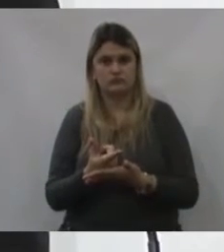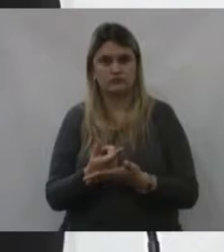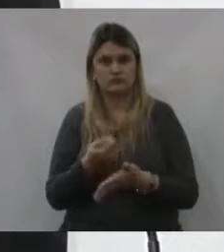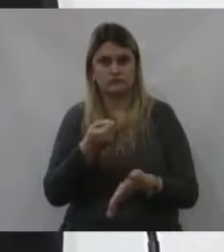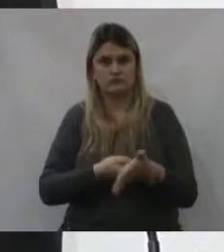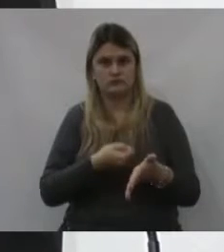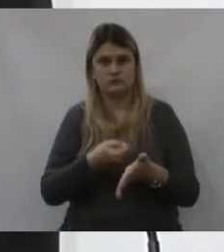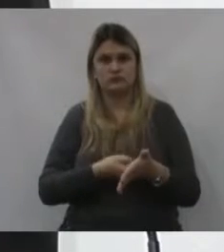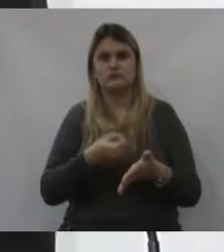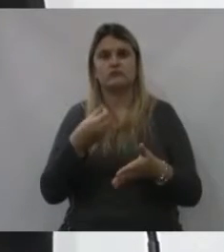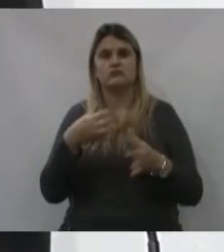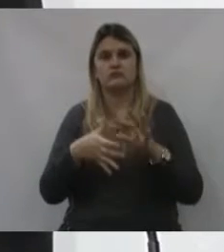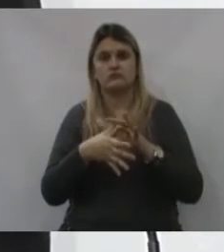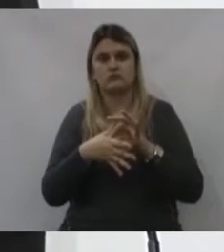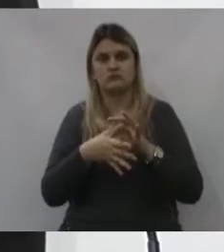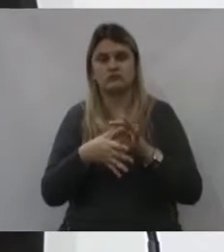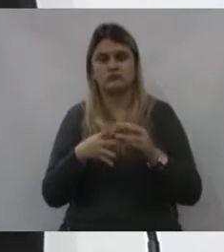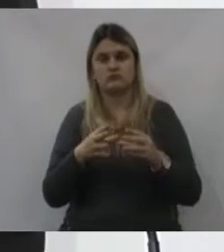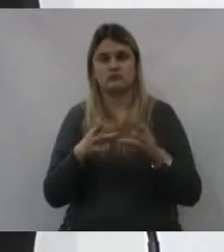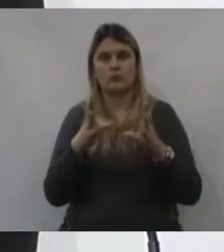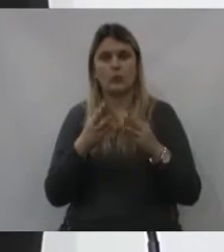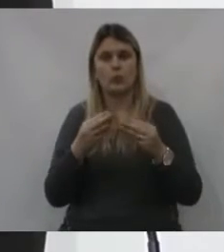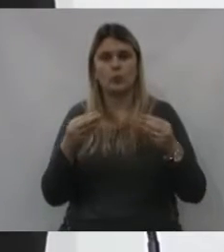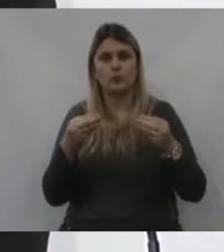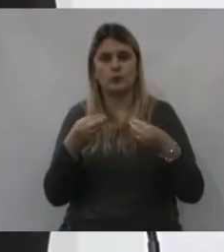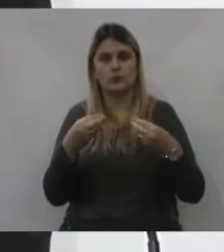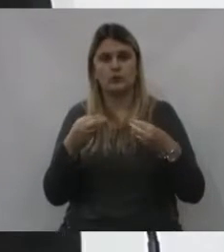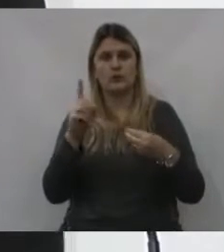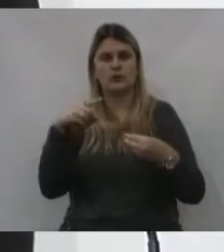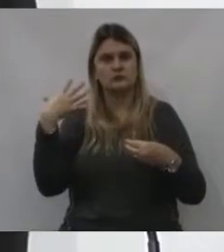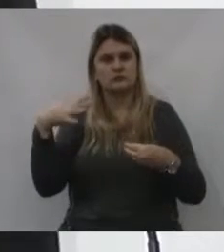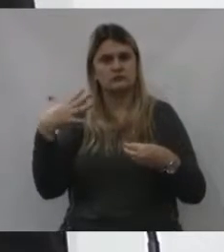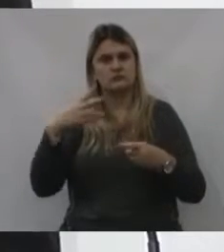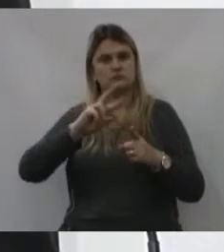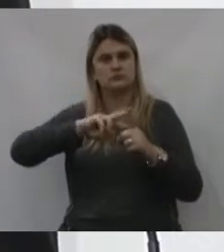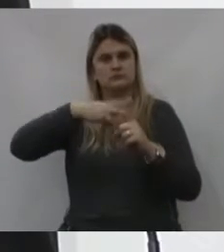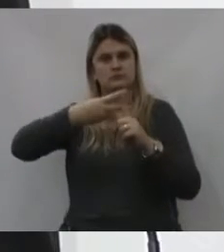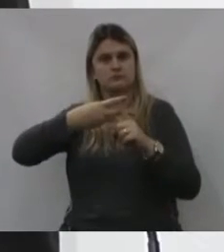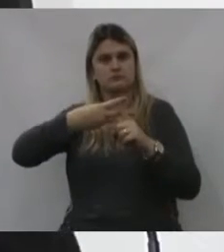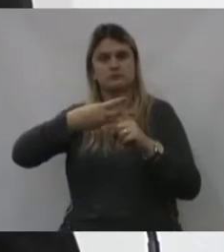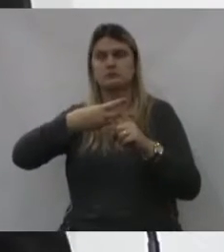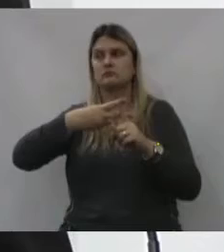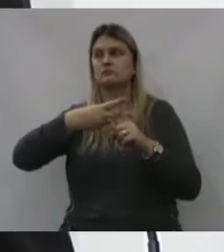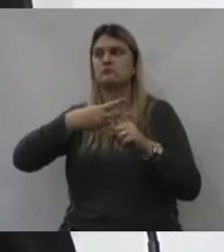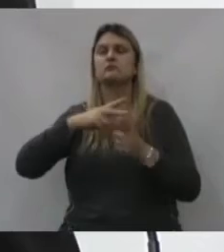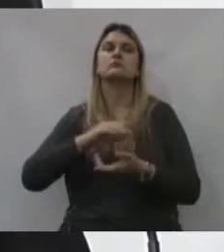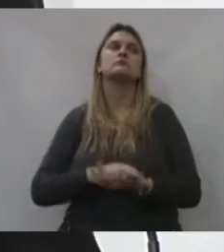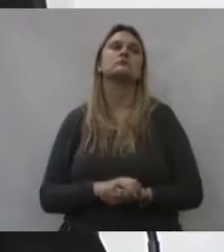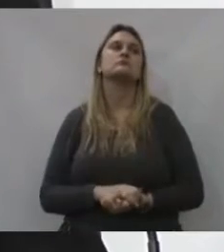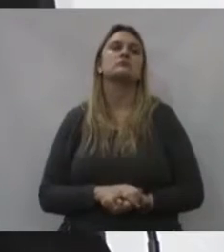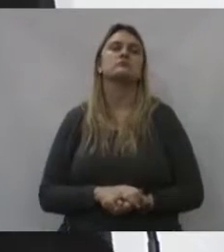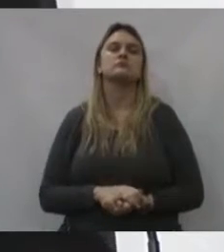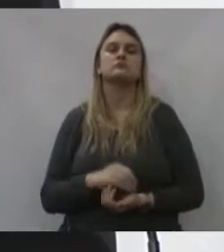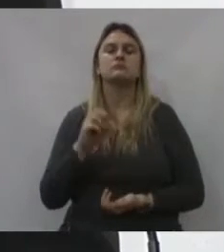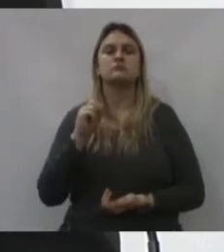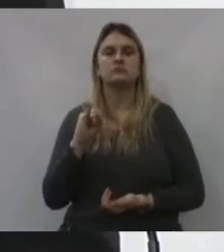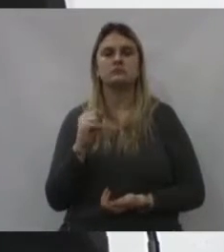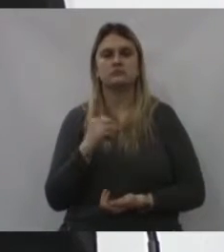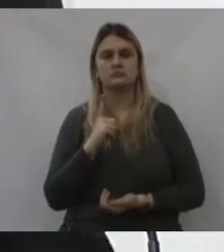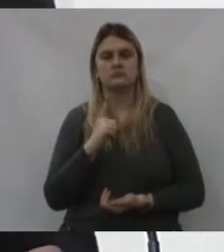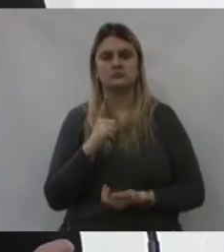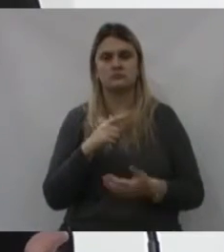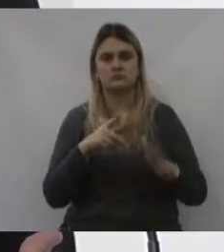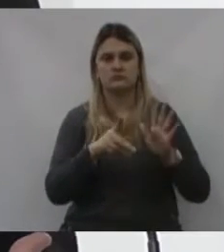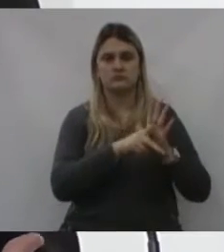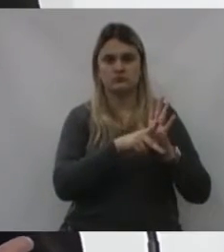que é uma exigência da carne embalada e tudo mais, você compra o dobro de carne diretamente de um produtor.